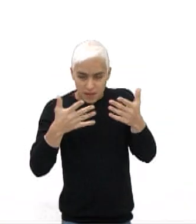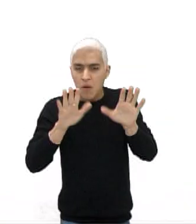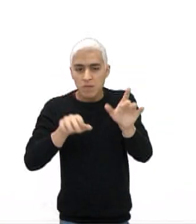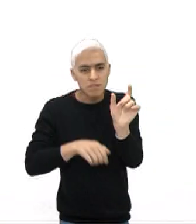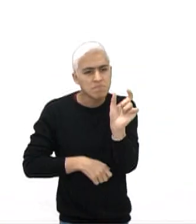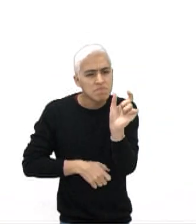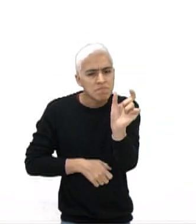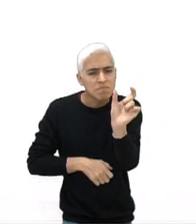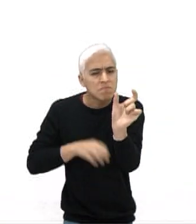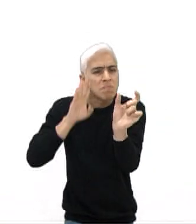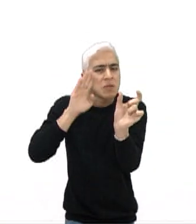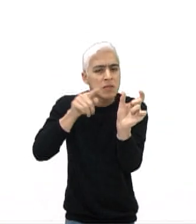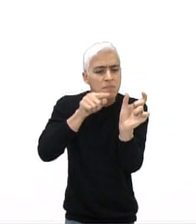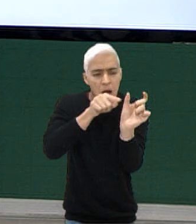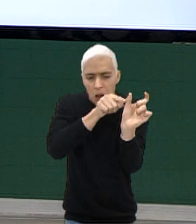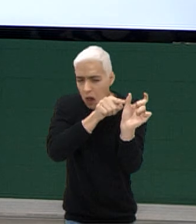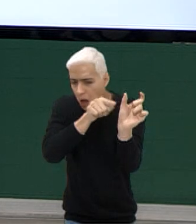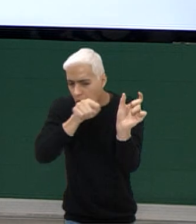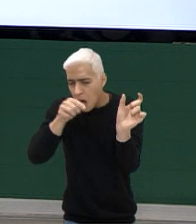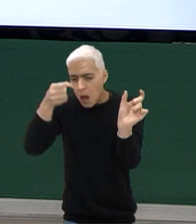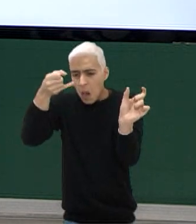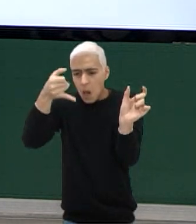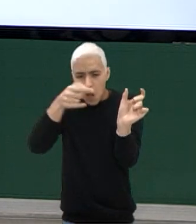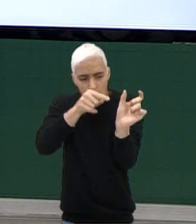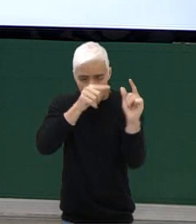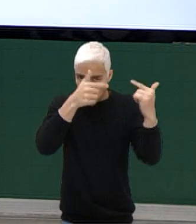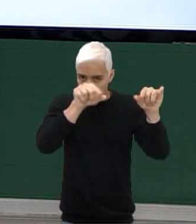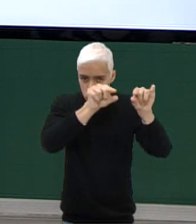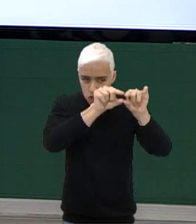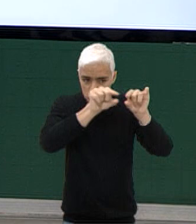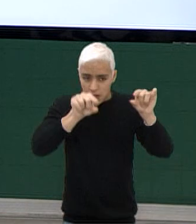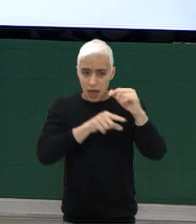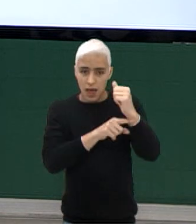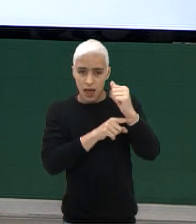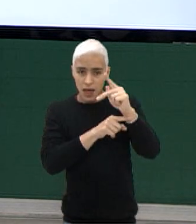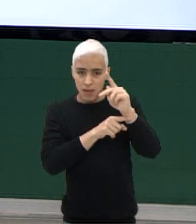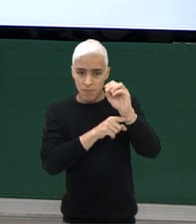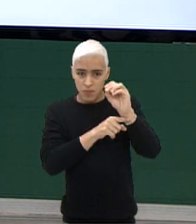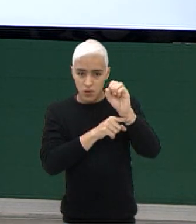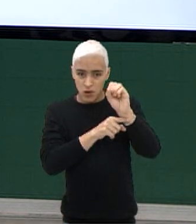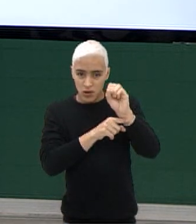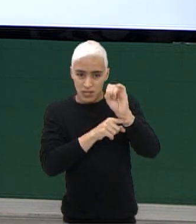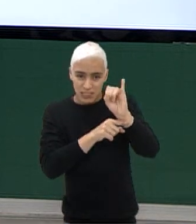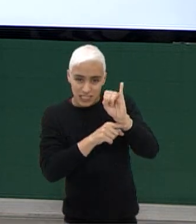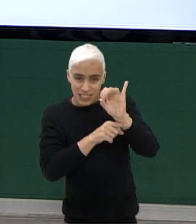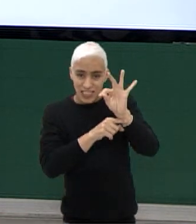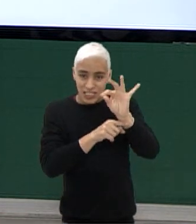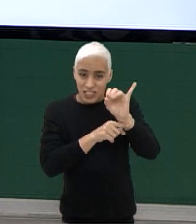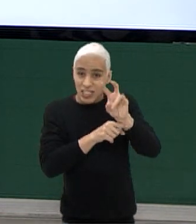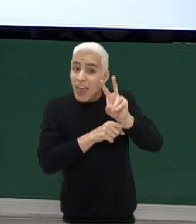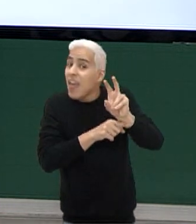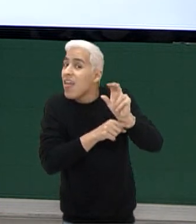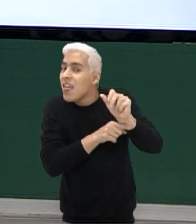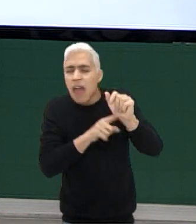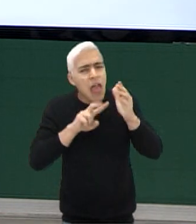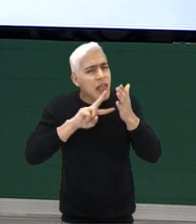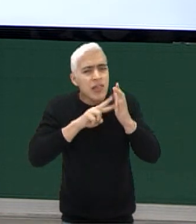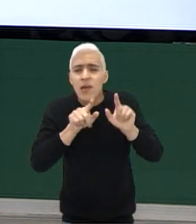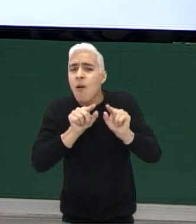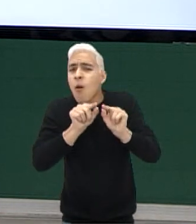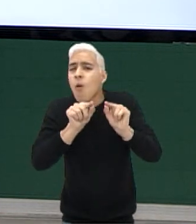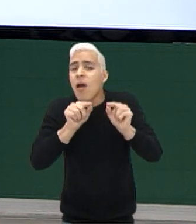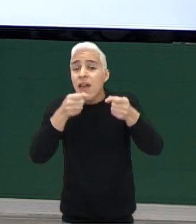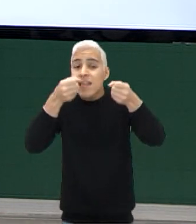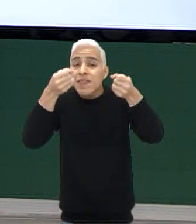oração principal. Ou seja, a oração apositiva, ela vai funcionar como uma